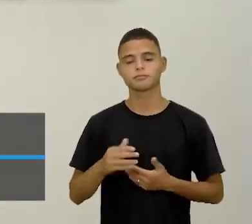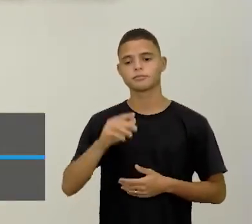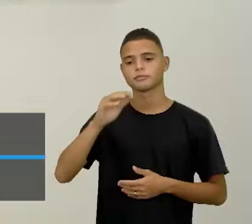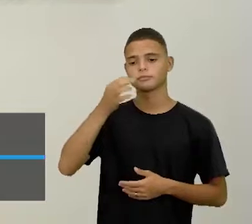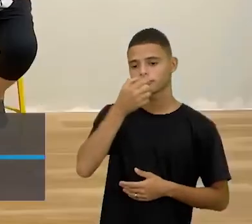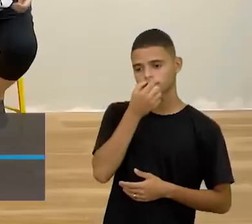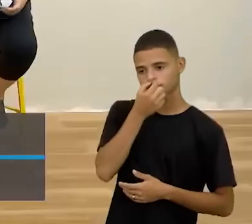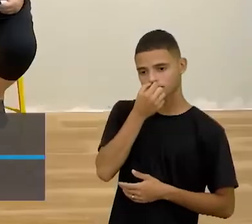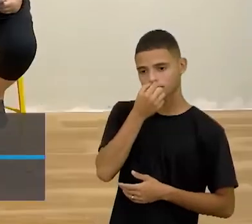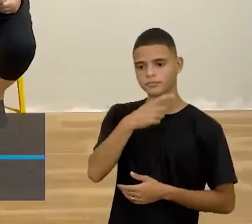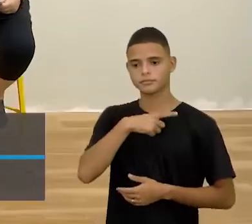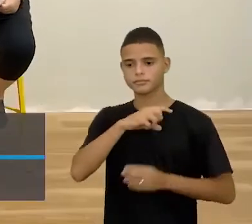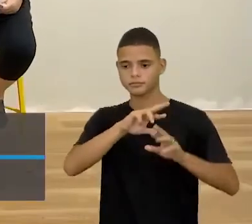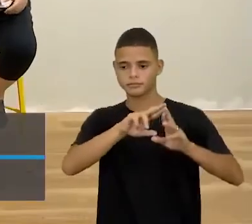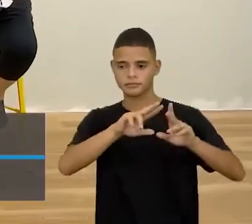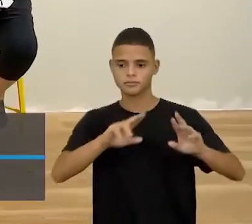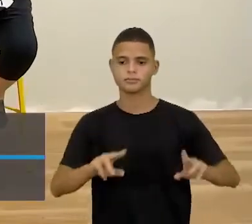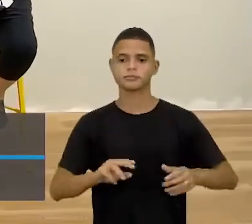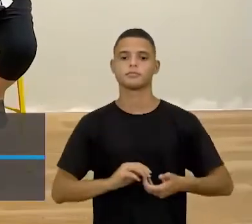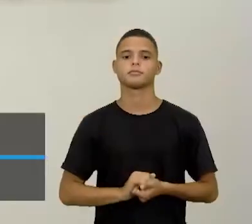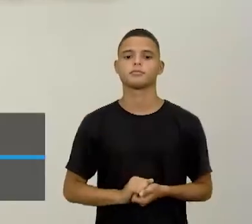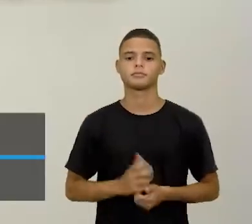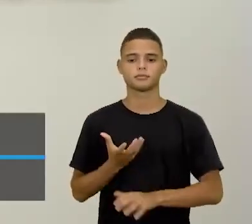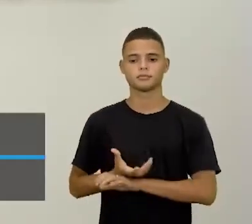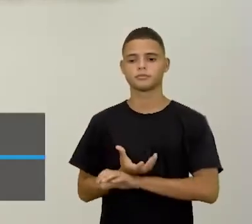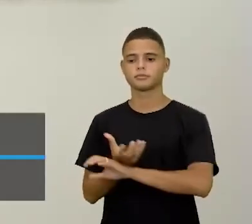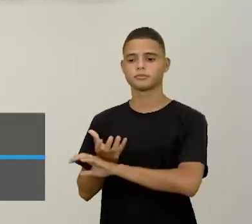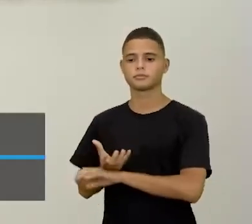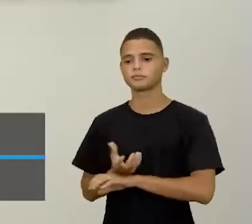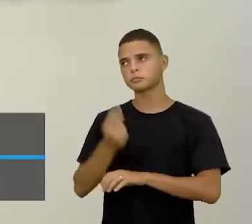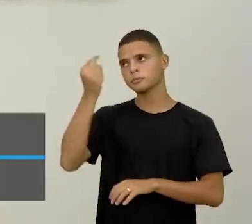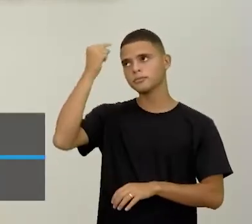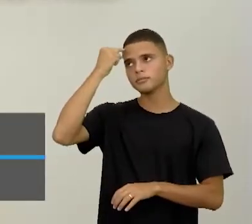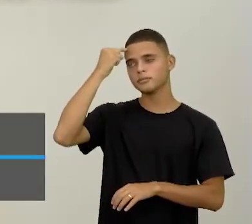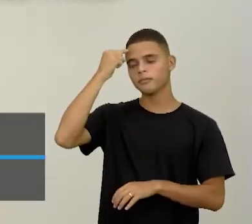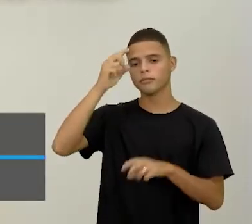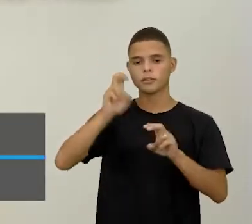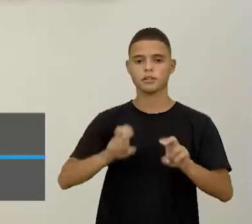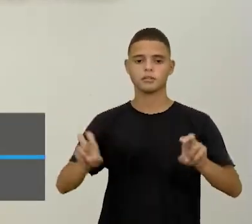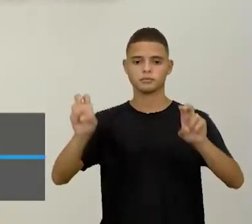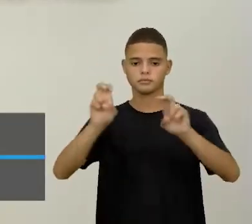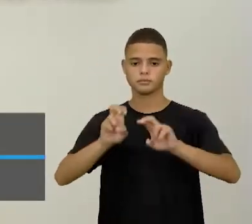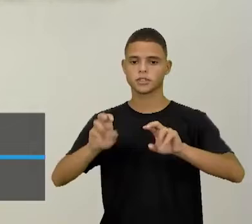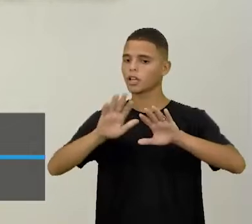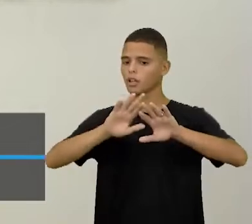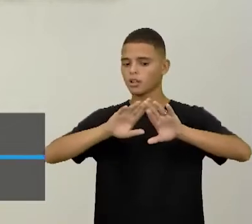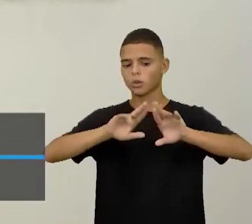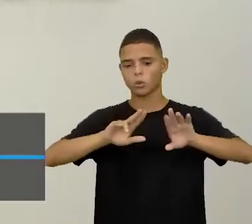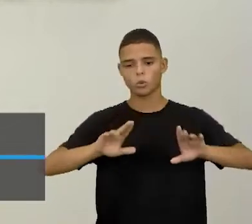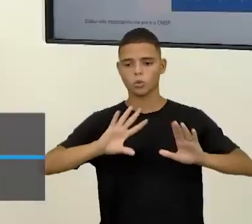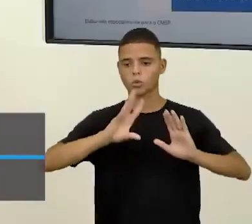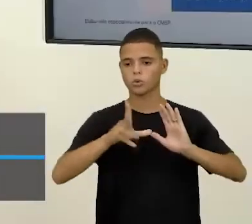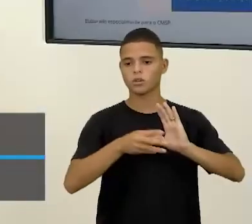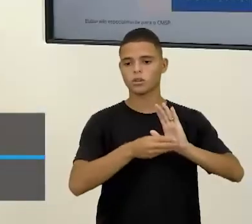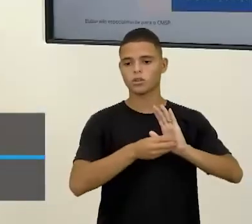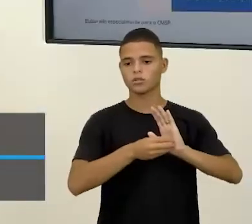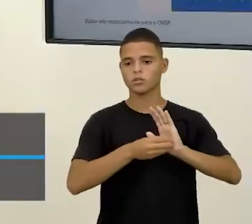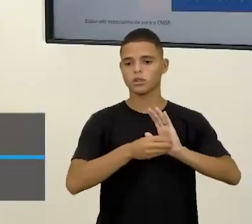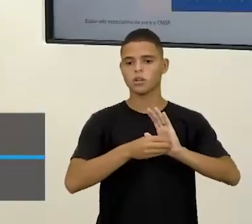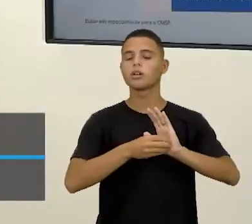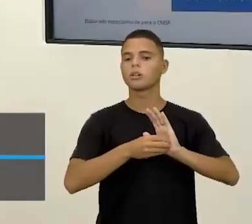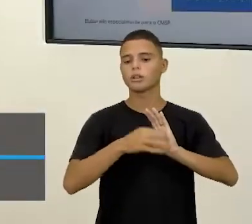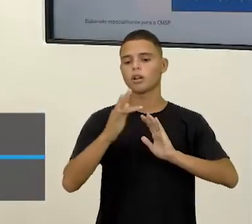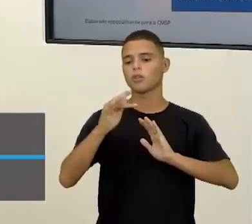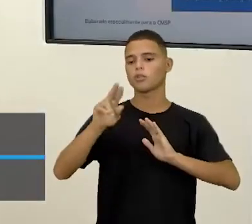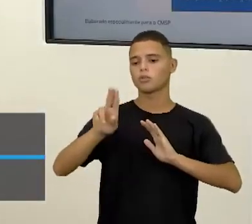vários parças, né? Mas isso mesmo, é um pensamento computacional, na verdade, todos os fluxogramas são, né, Fabi? São. Né? Se vocês